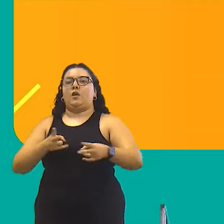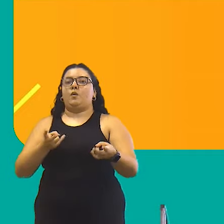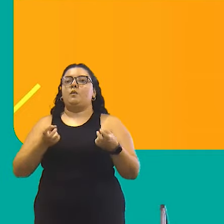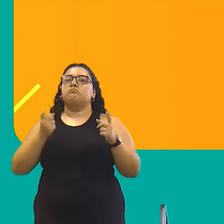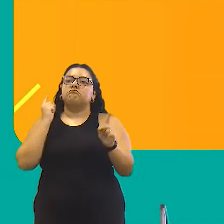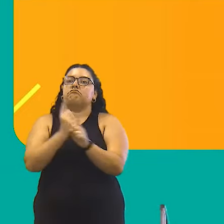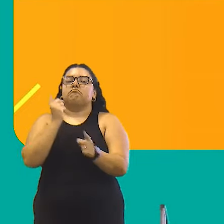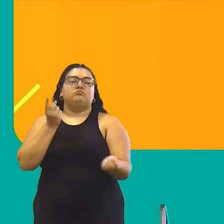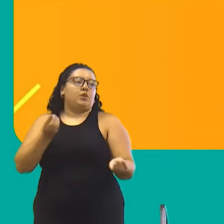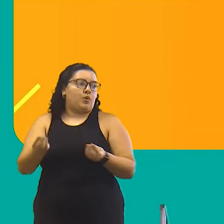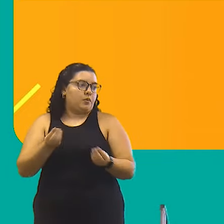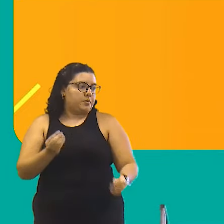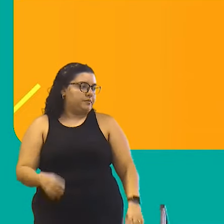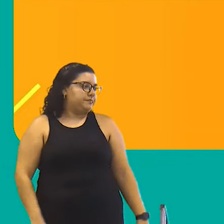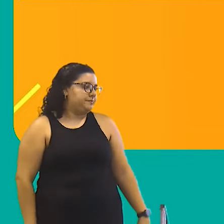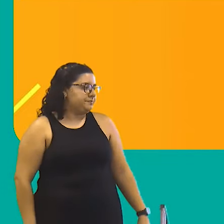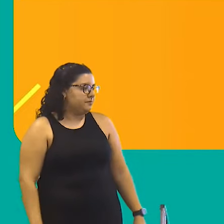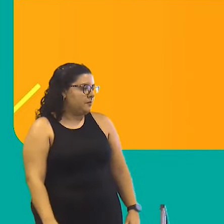como identificar.